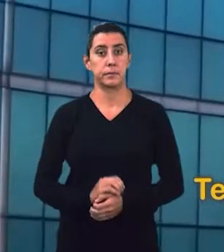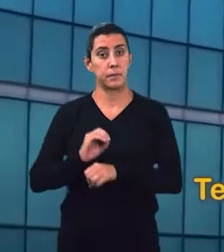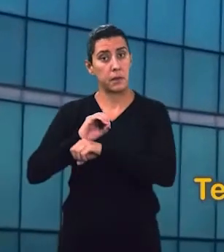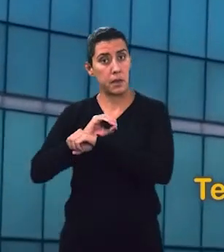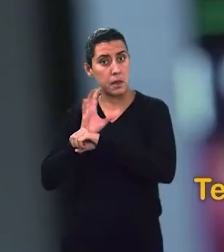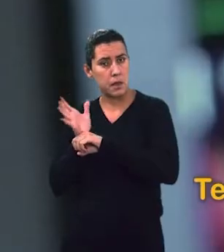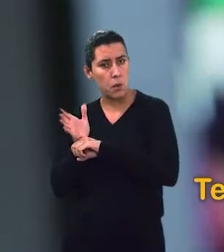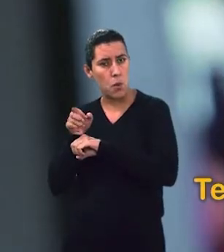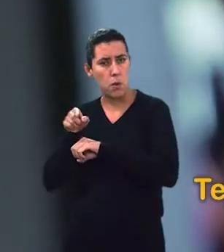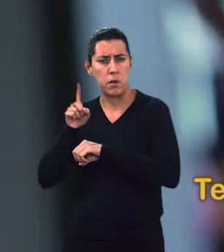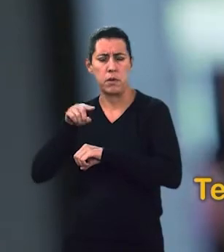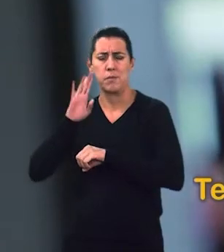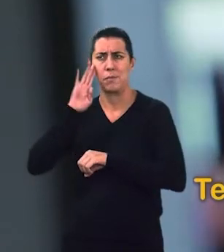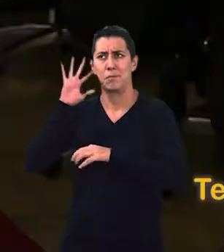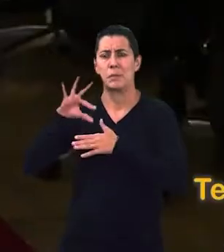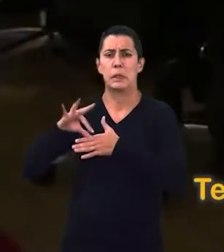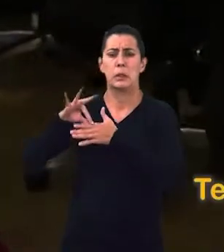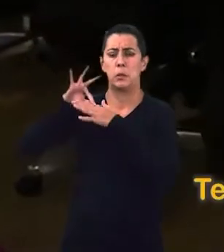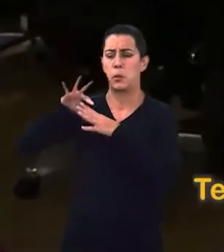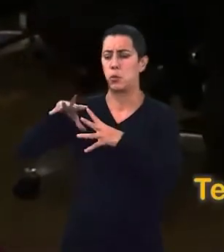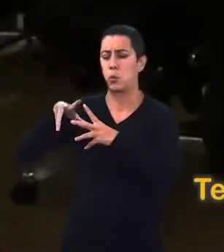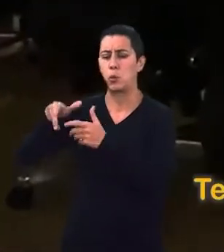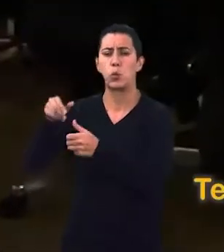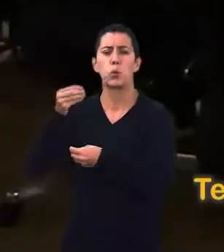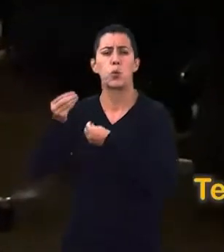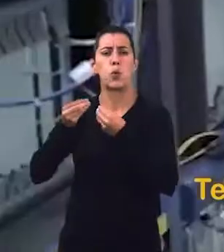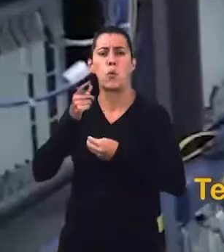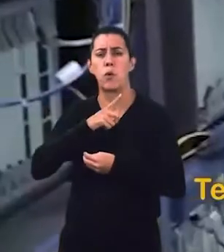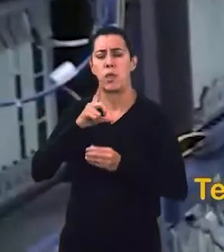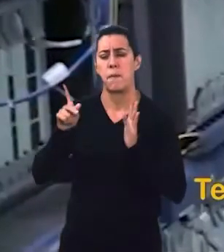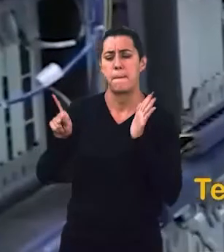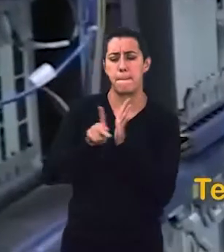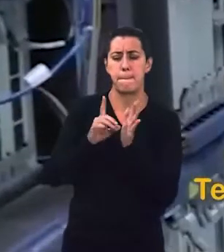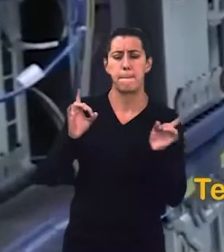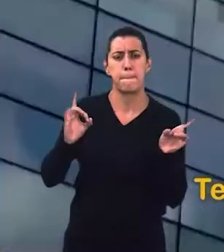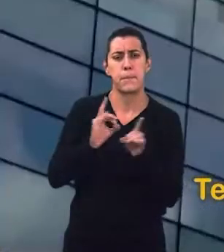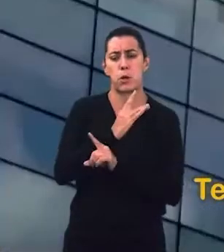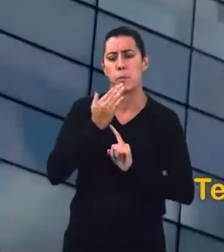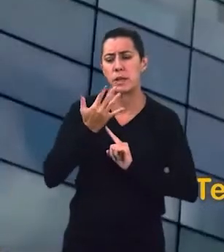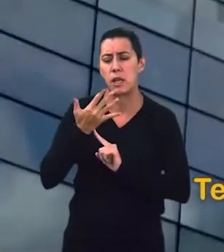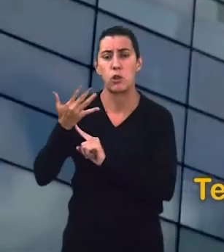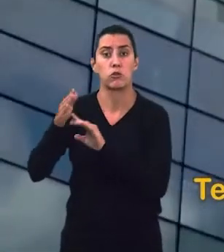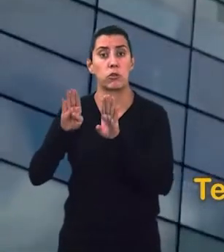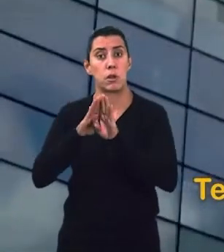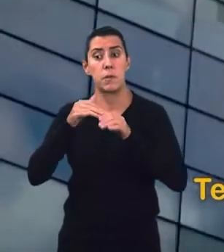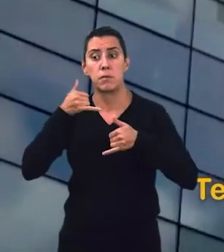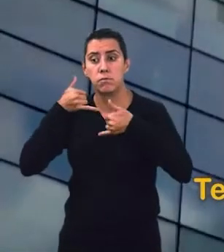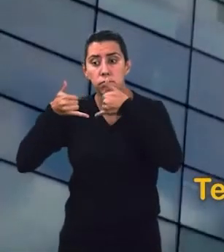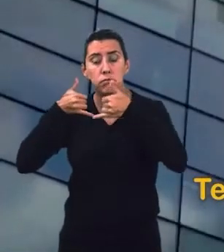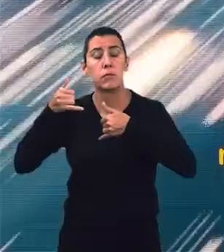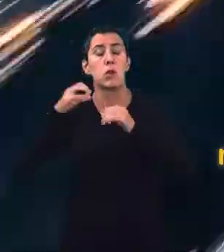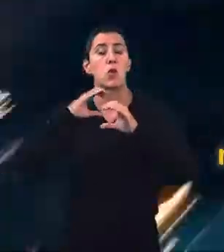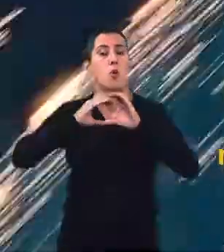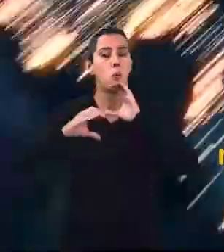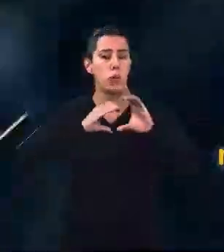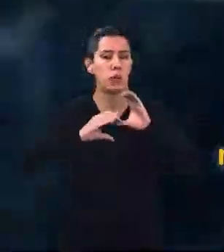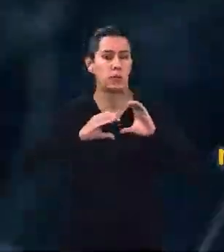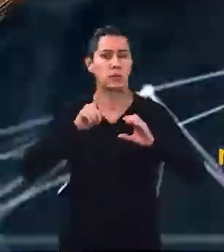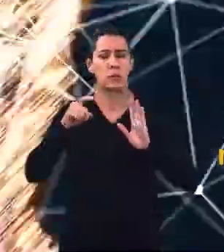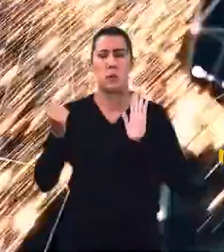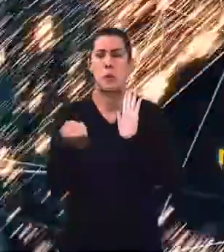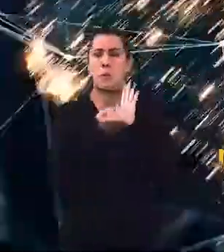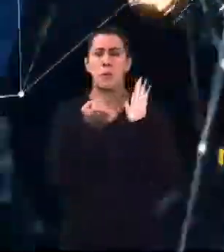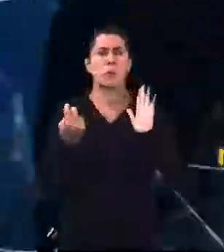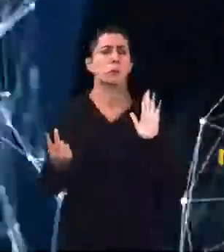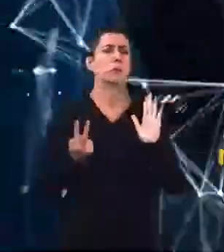Huawei, líder global em soluções de tecnologia da informação e comunicação e uma das 100 marcas mais valiosas do mundo, faz a